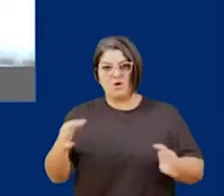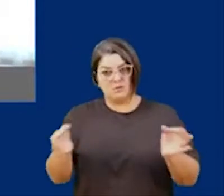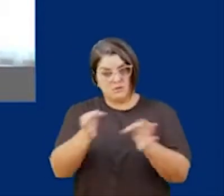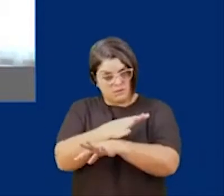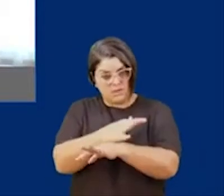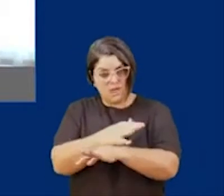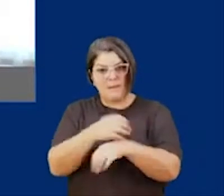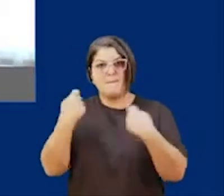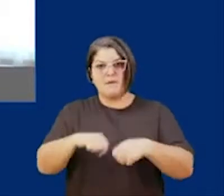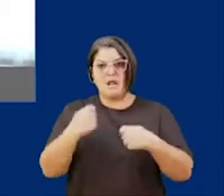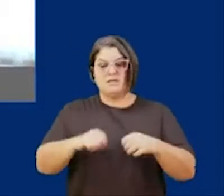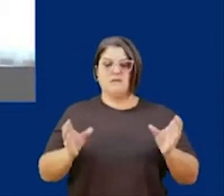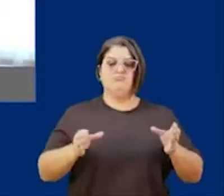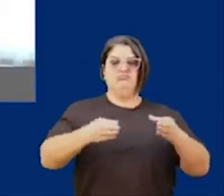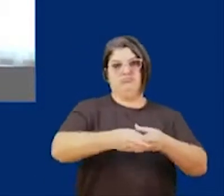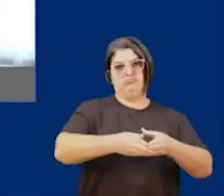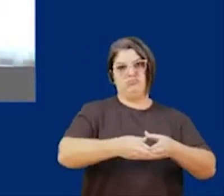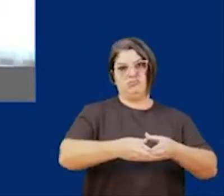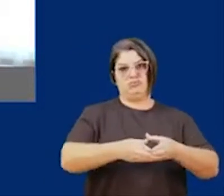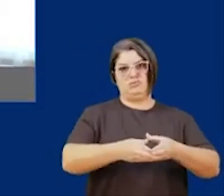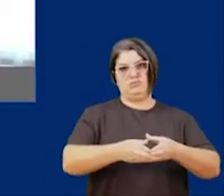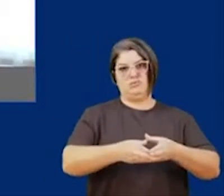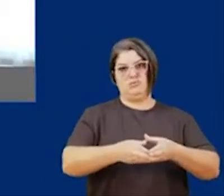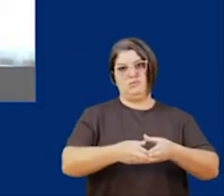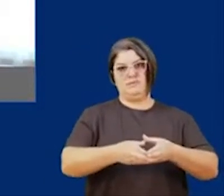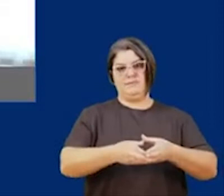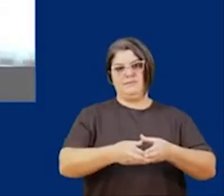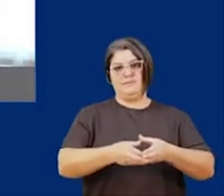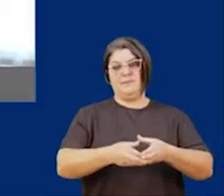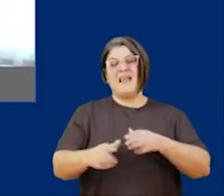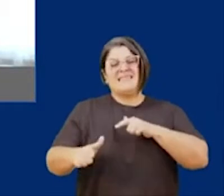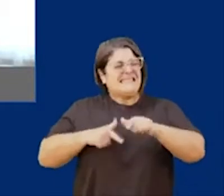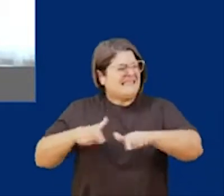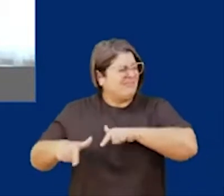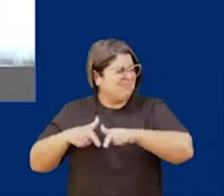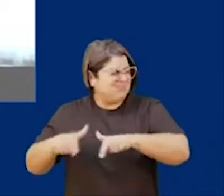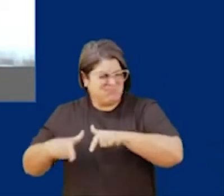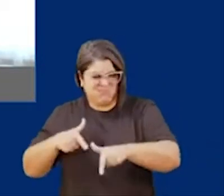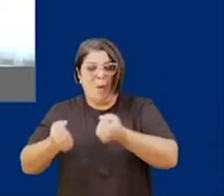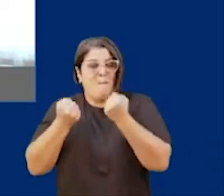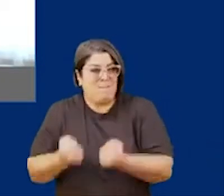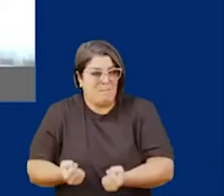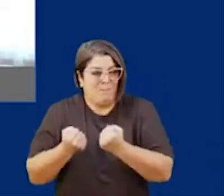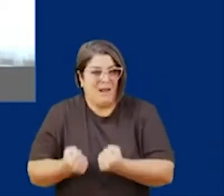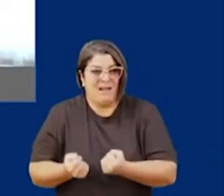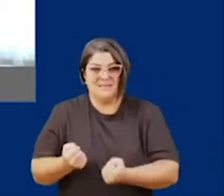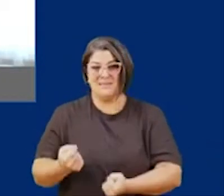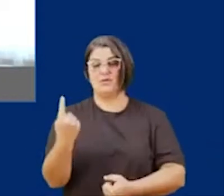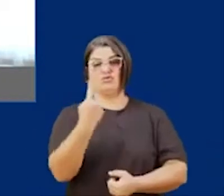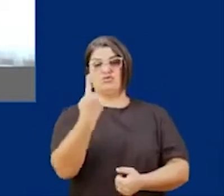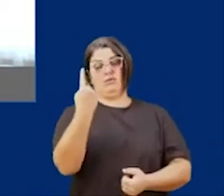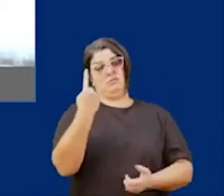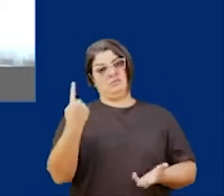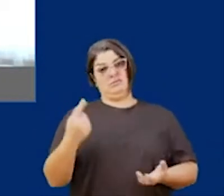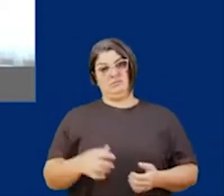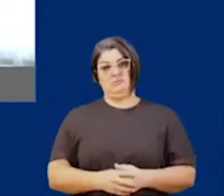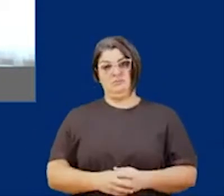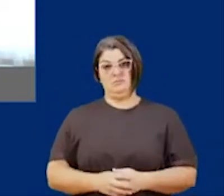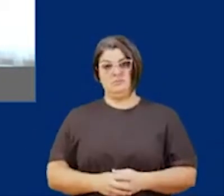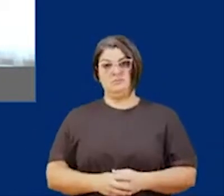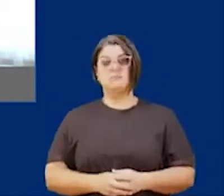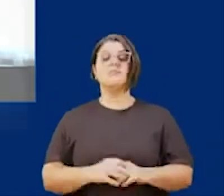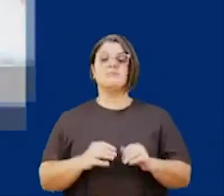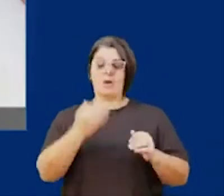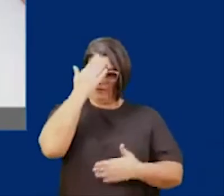né, a gente não, é muito trabalhoso e sobrecarregado levar essa experiência solitariamente. É isso,